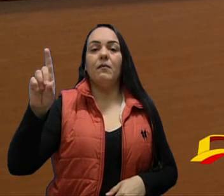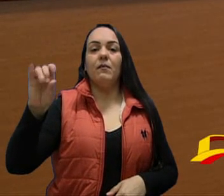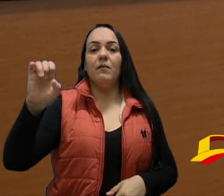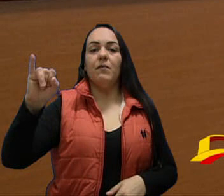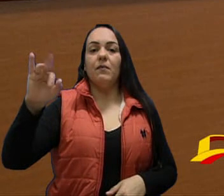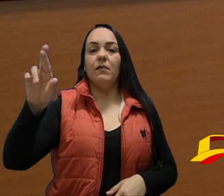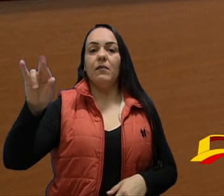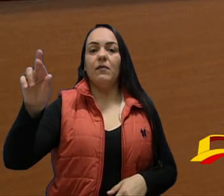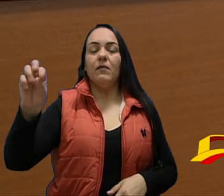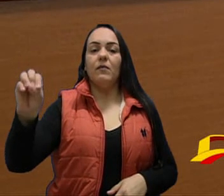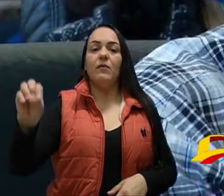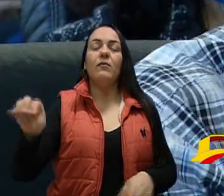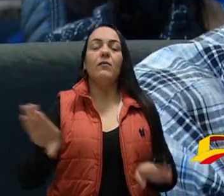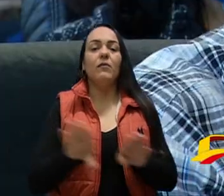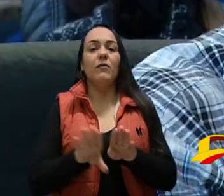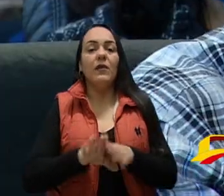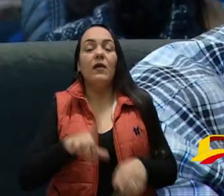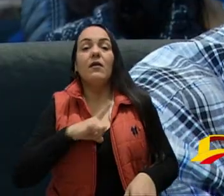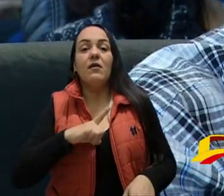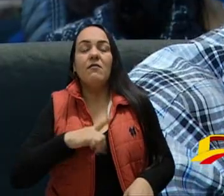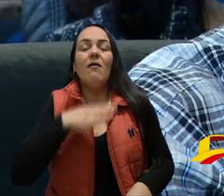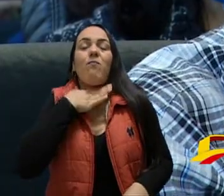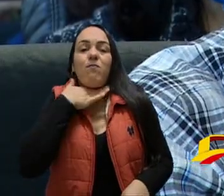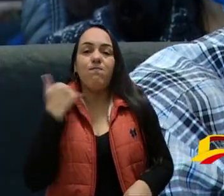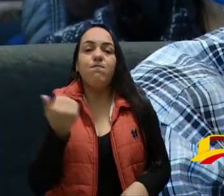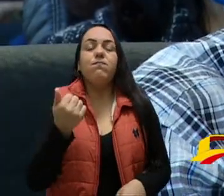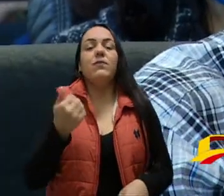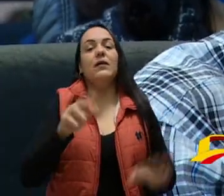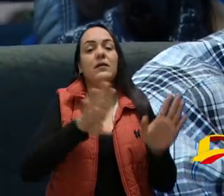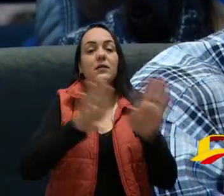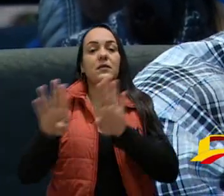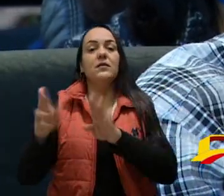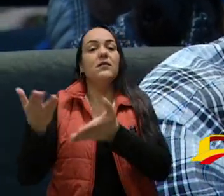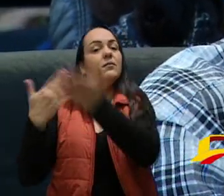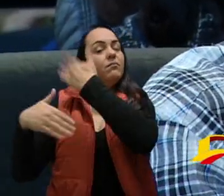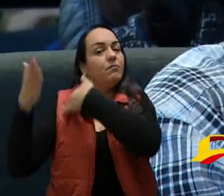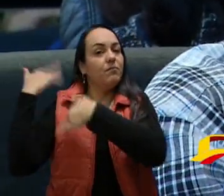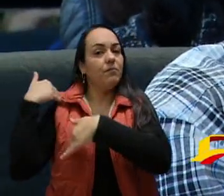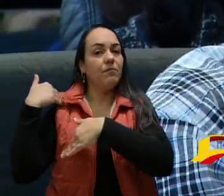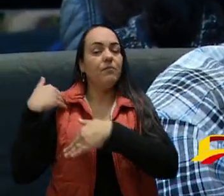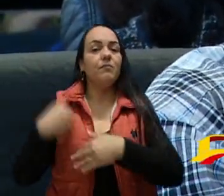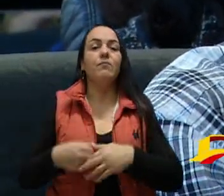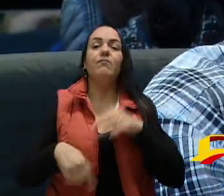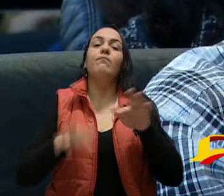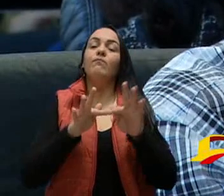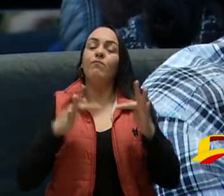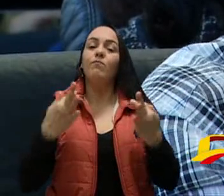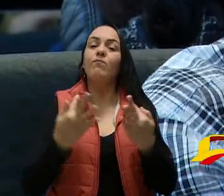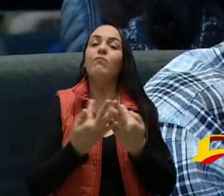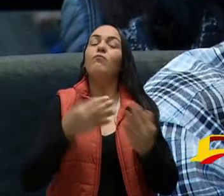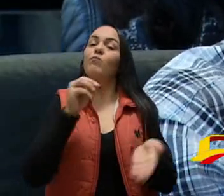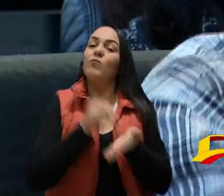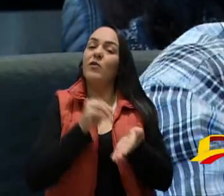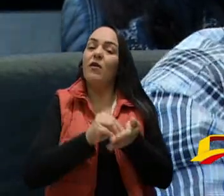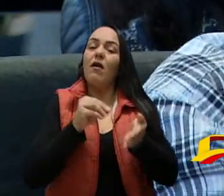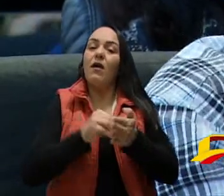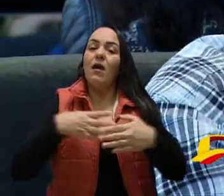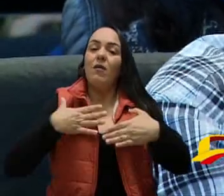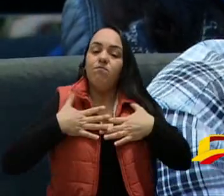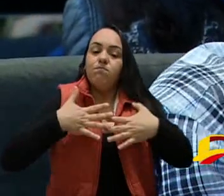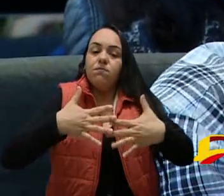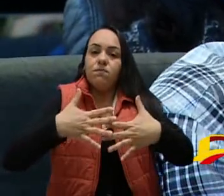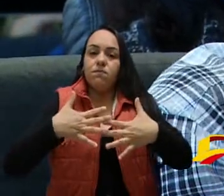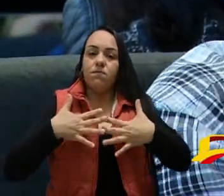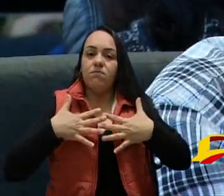área no seu médico que nós tiver um óbito essa semana semana passada segundo a família por falta do respirador